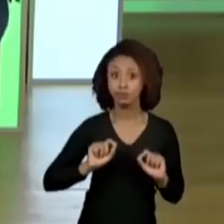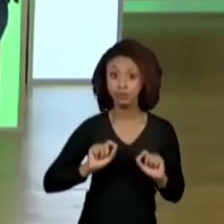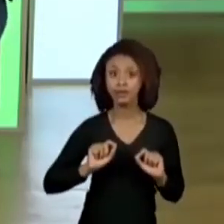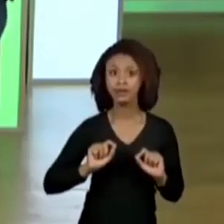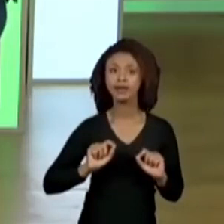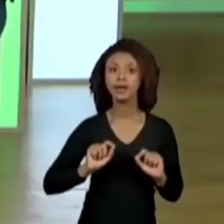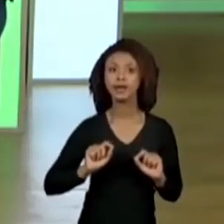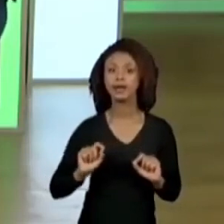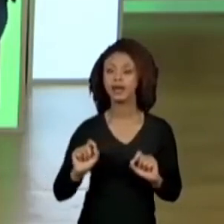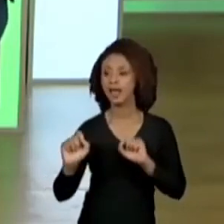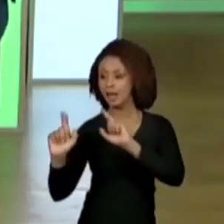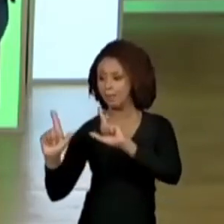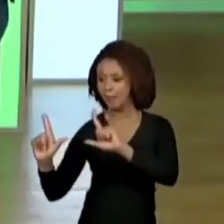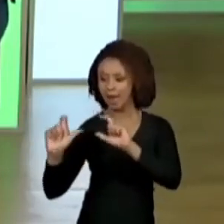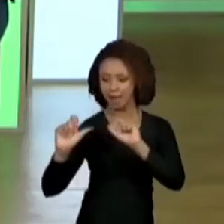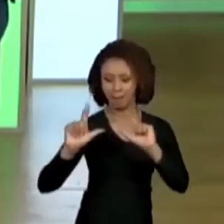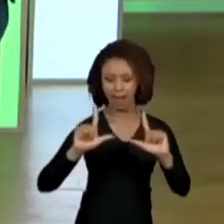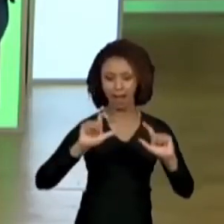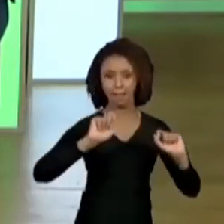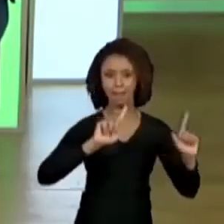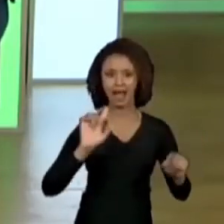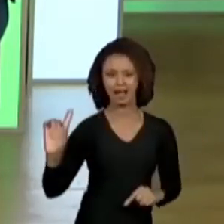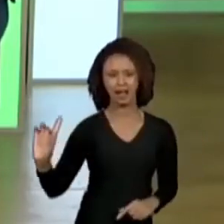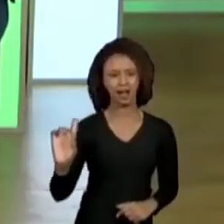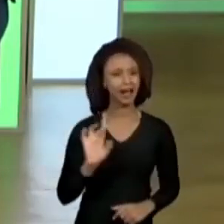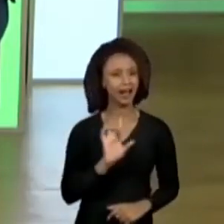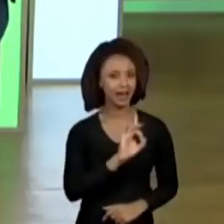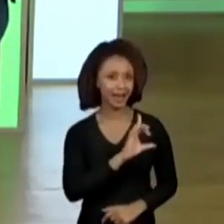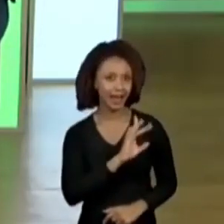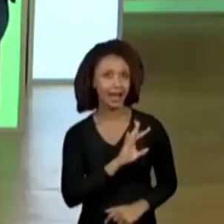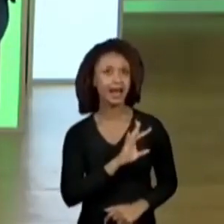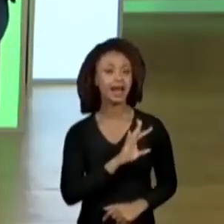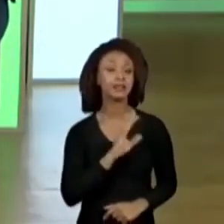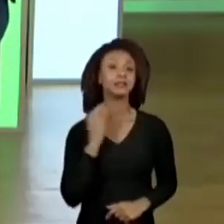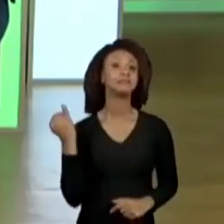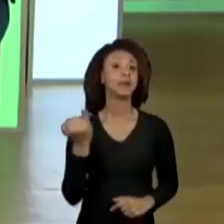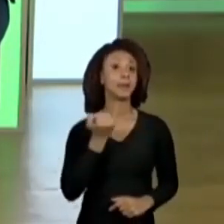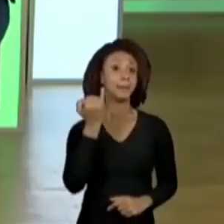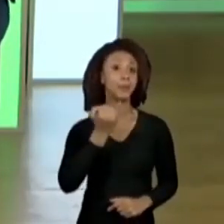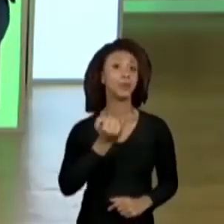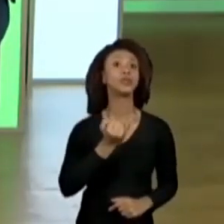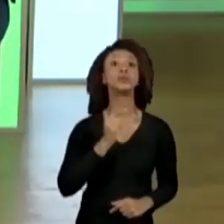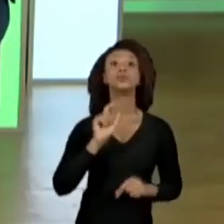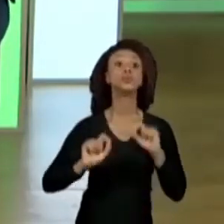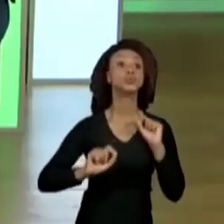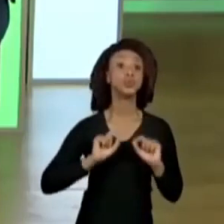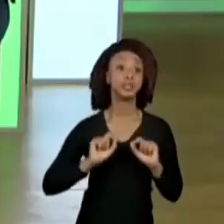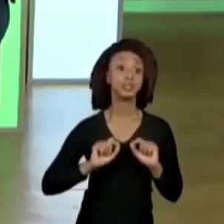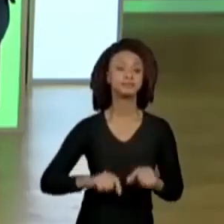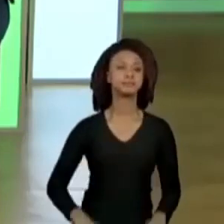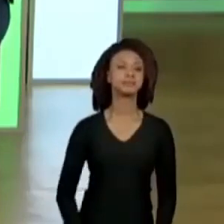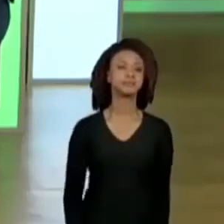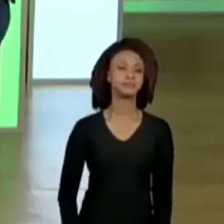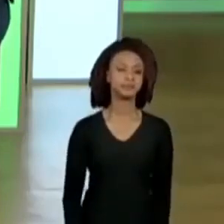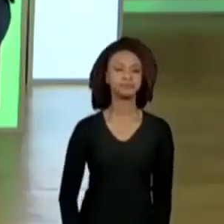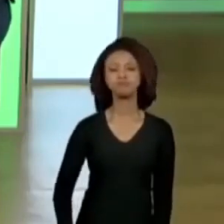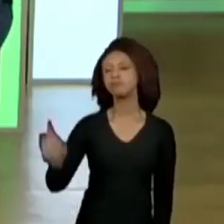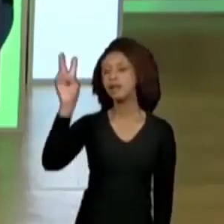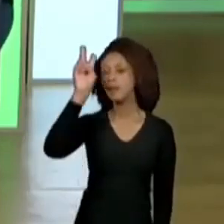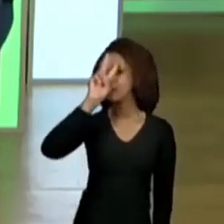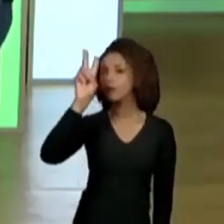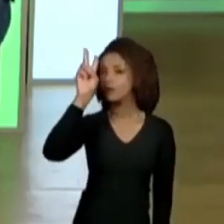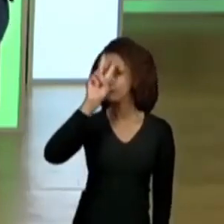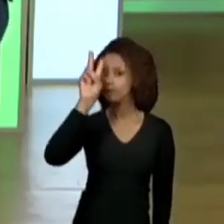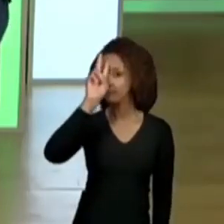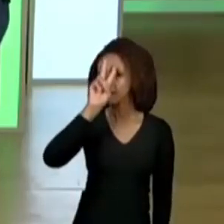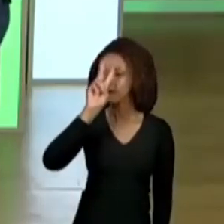em cada ilustração pro que a gente foi passando. Eu acho que isso é importante a gente guardar e relembrar a